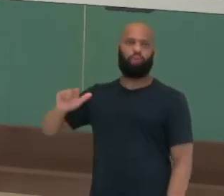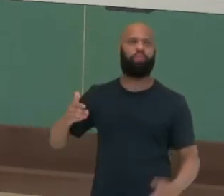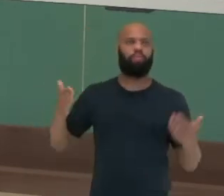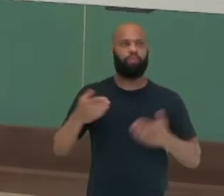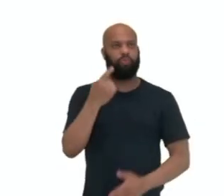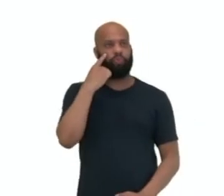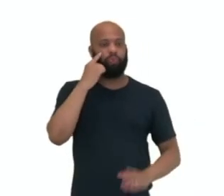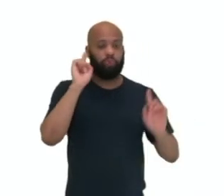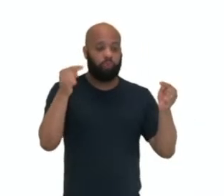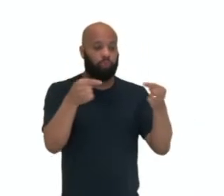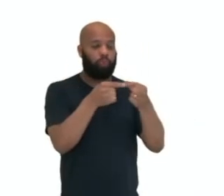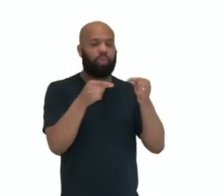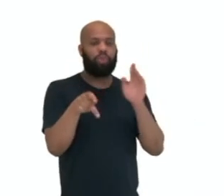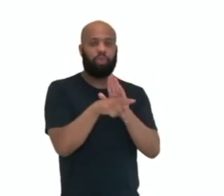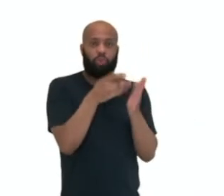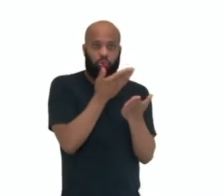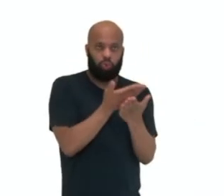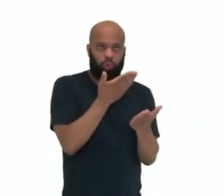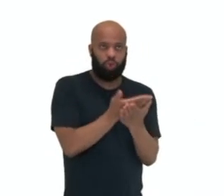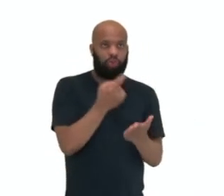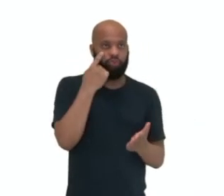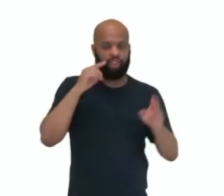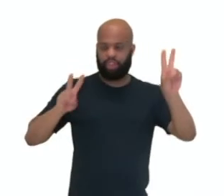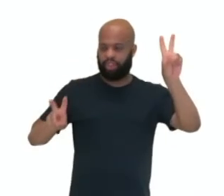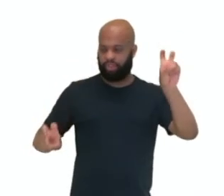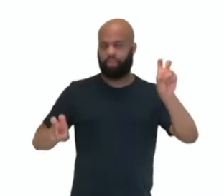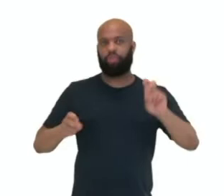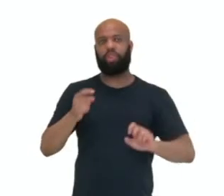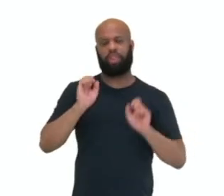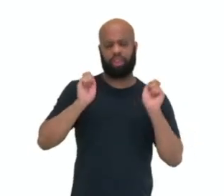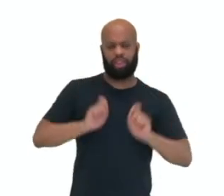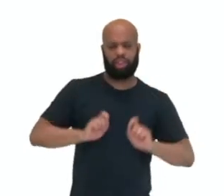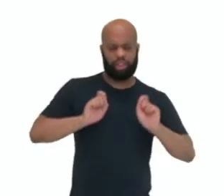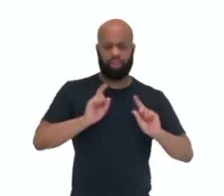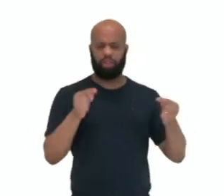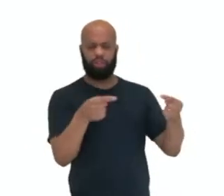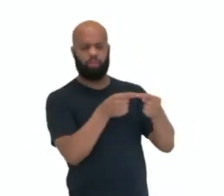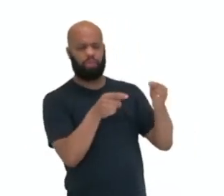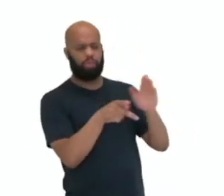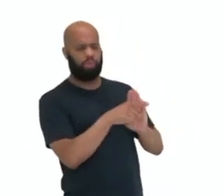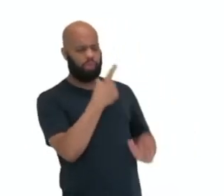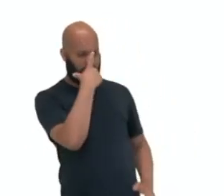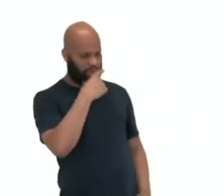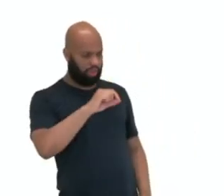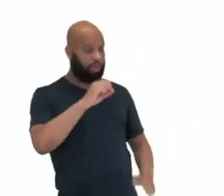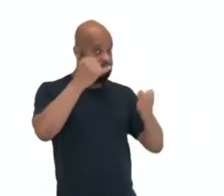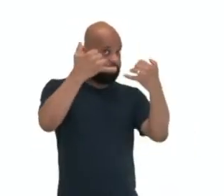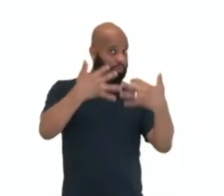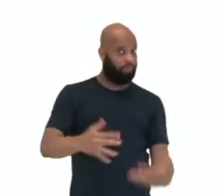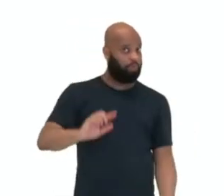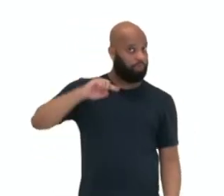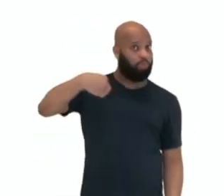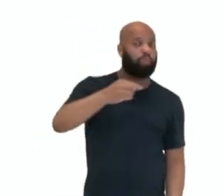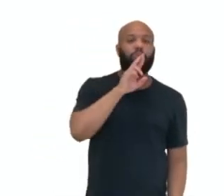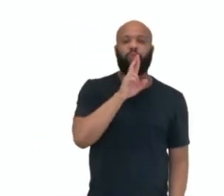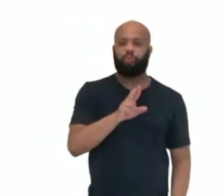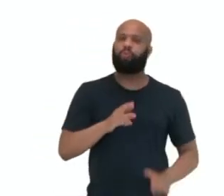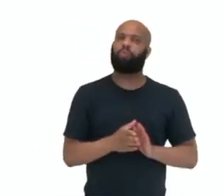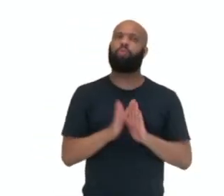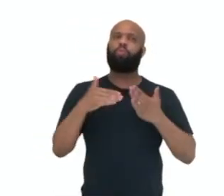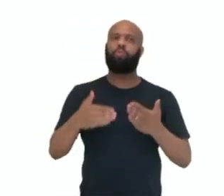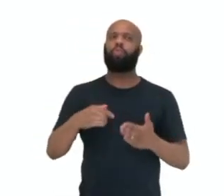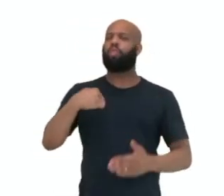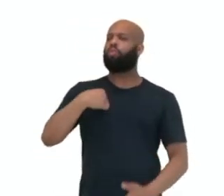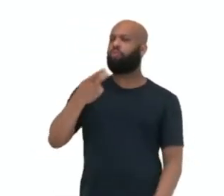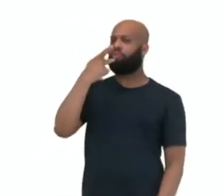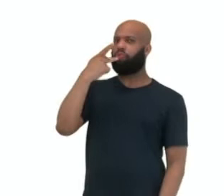De acordo com o que estudamos, a citação abaixo pode ser atribuída a John Locke? Justifique a sua resposta.